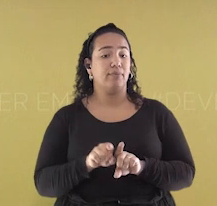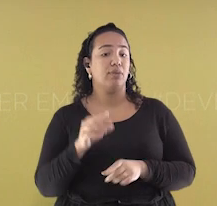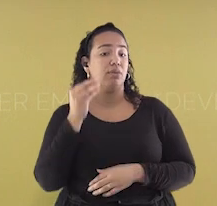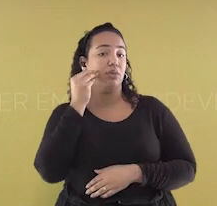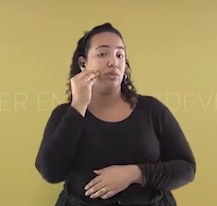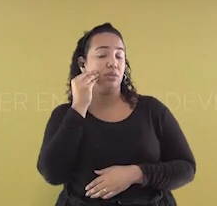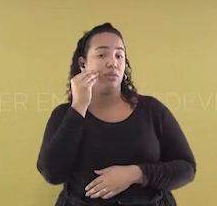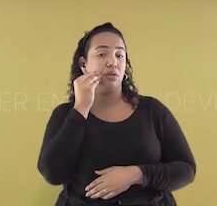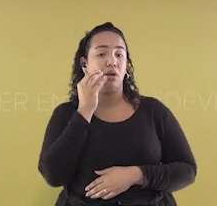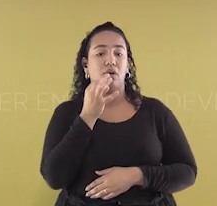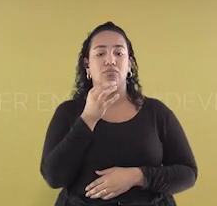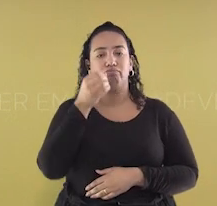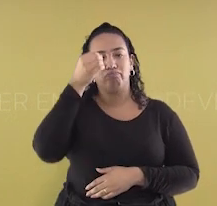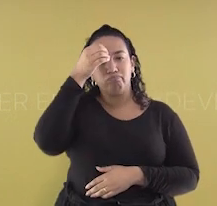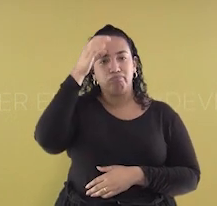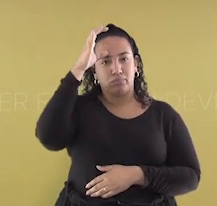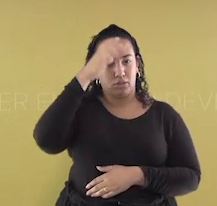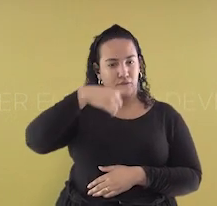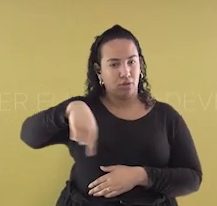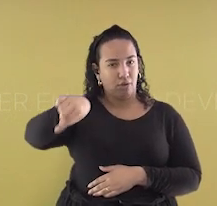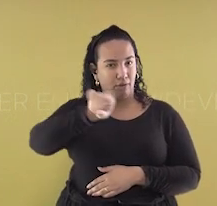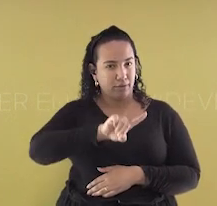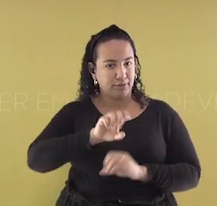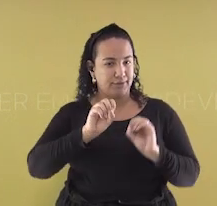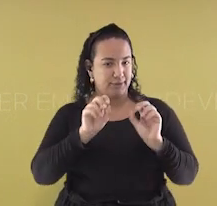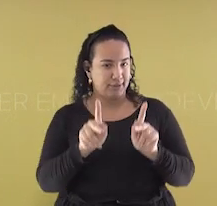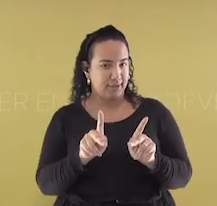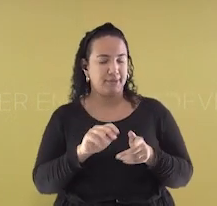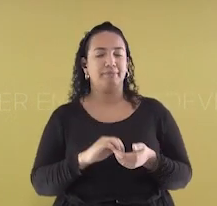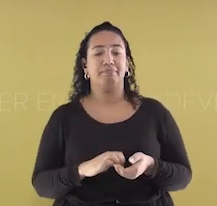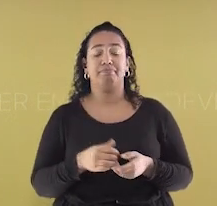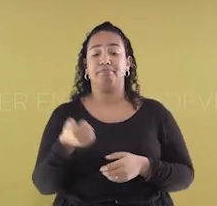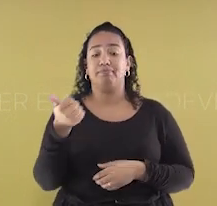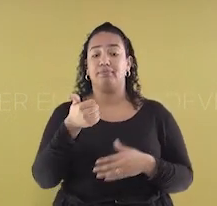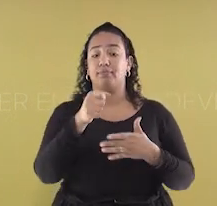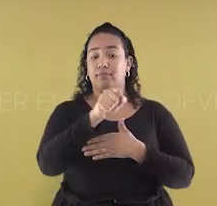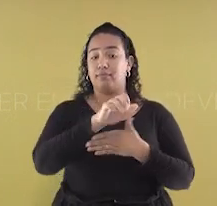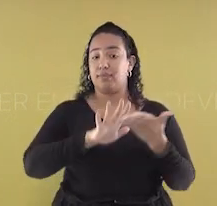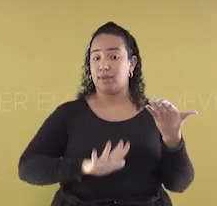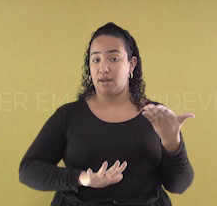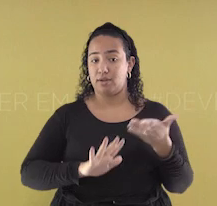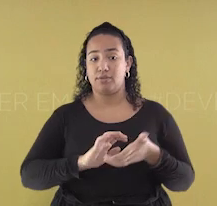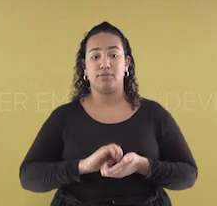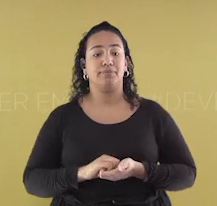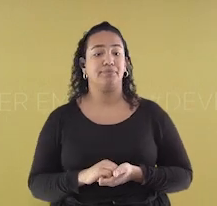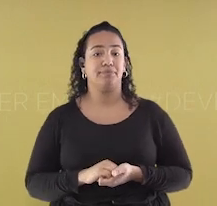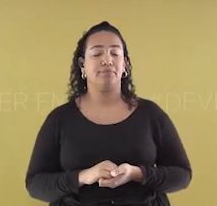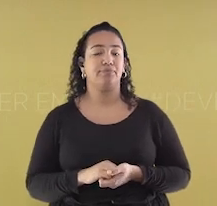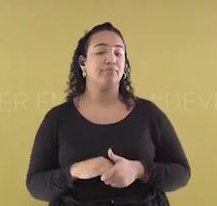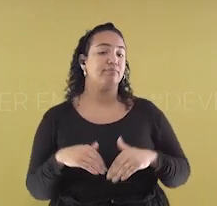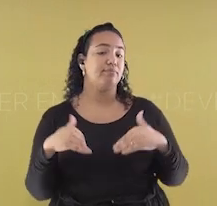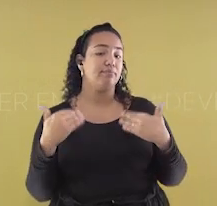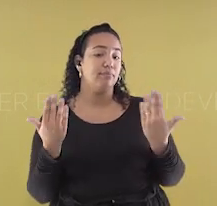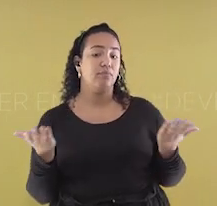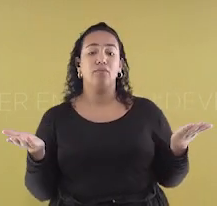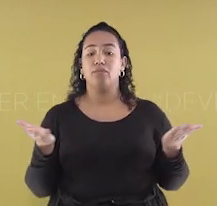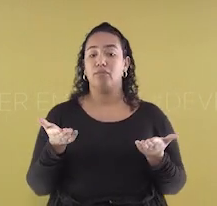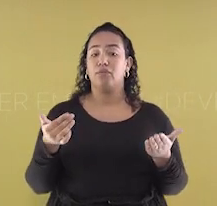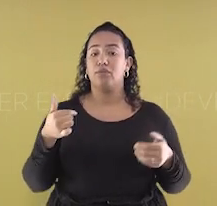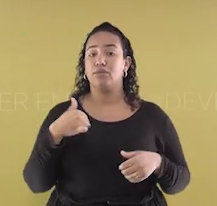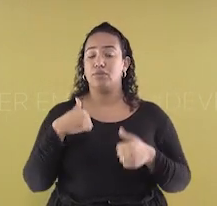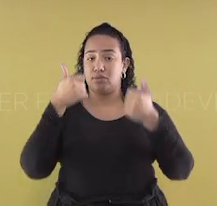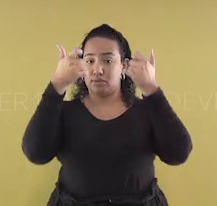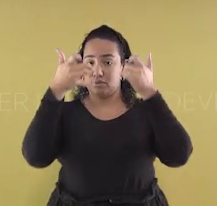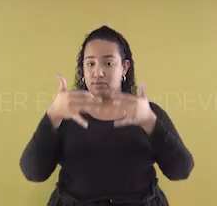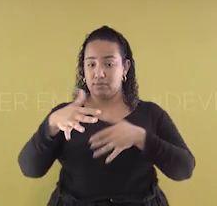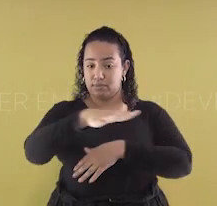testar os nossos conhecimentos, certo? Vamos lá! Questão número 1. Nós falamos